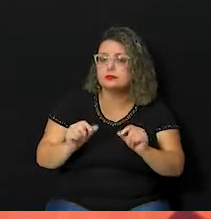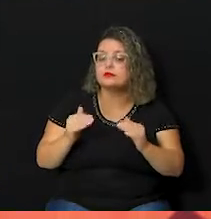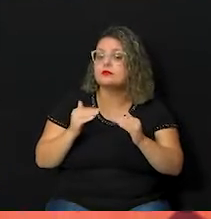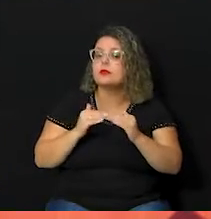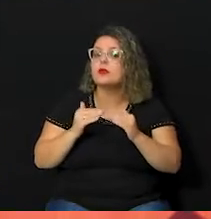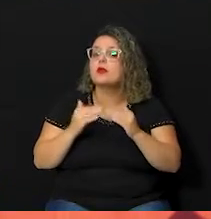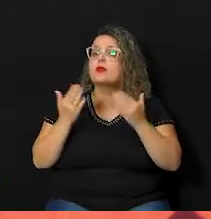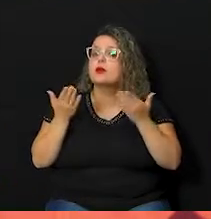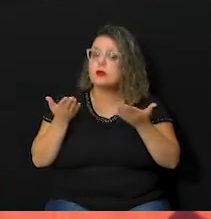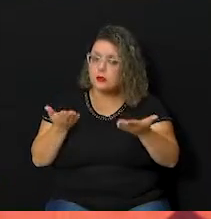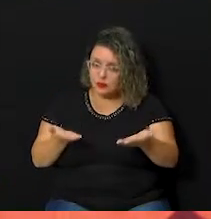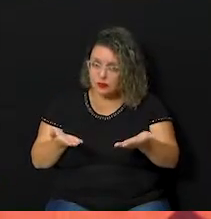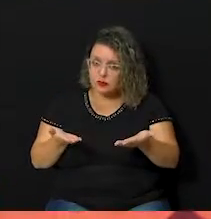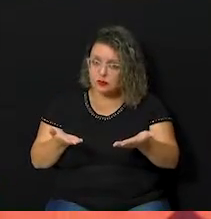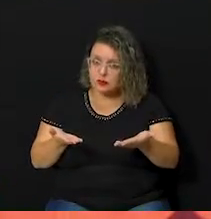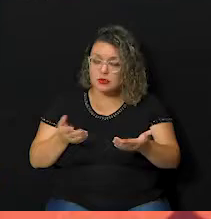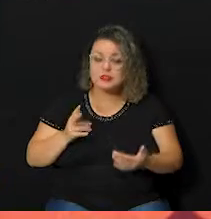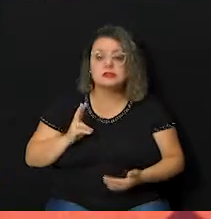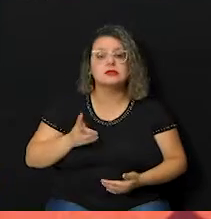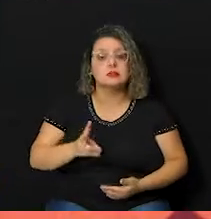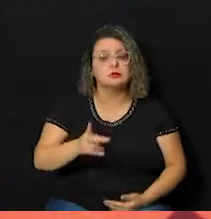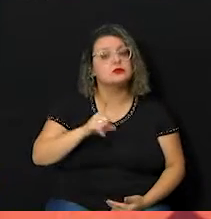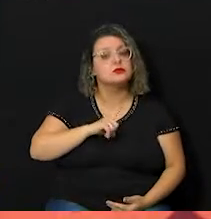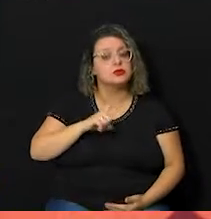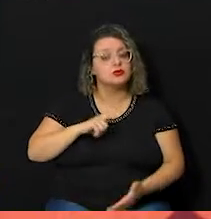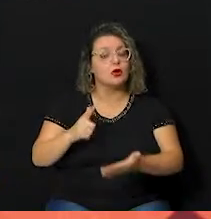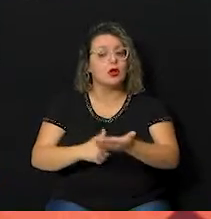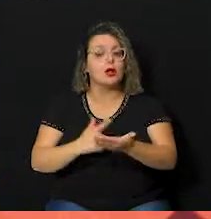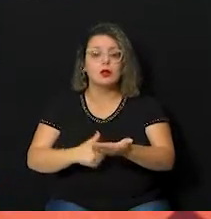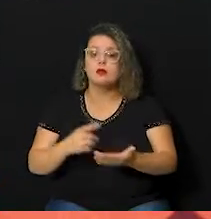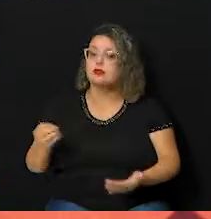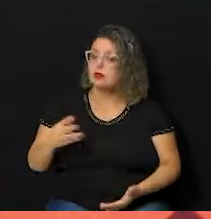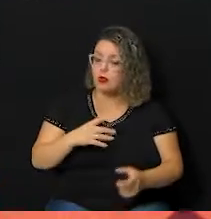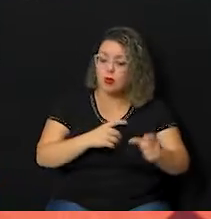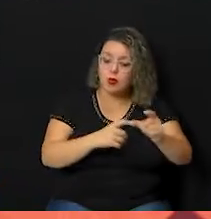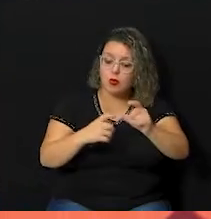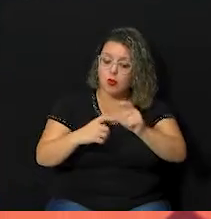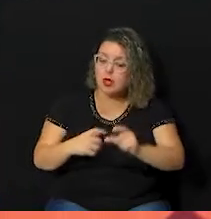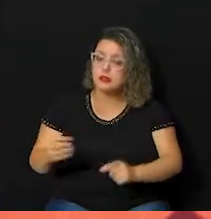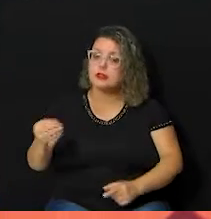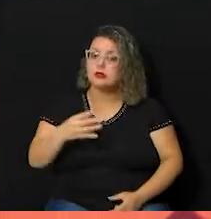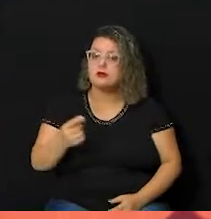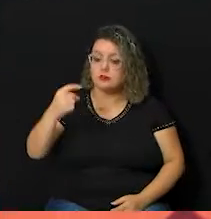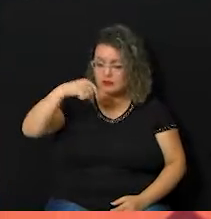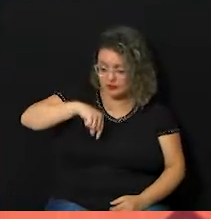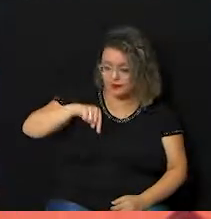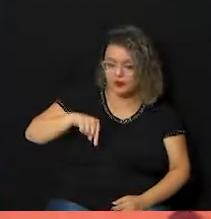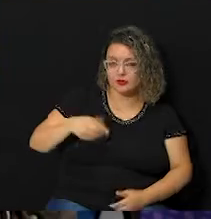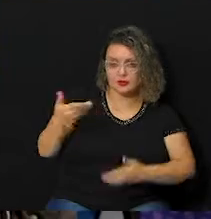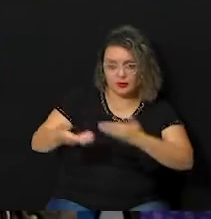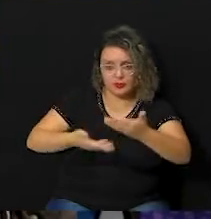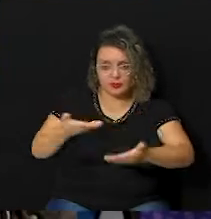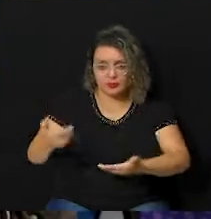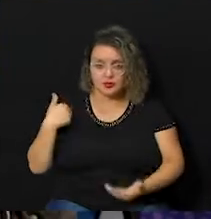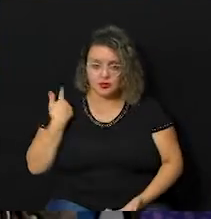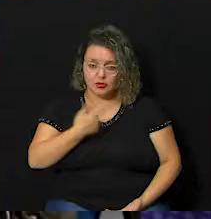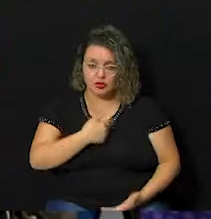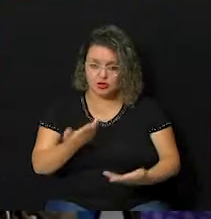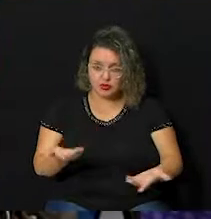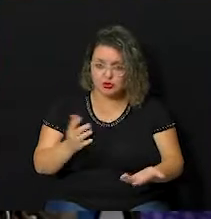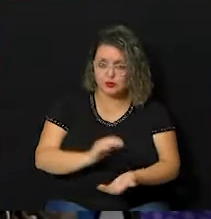deixar combinado aqui com você. Sempre que tiver obra nova, quadrinho novo, você volta aqui para